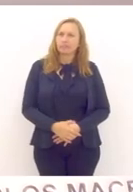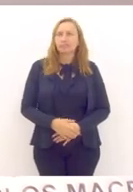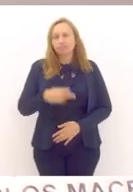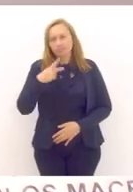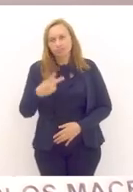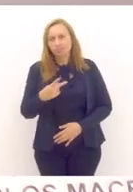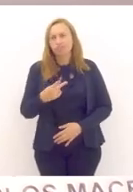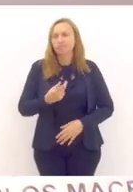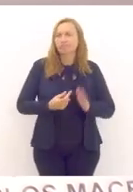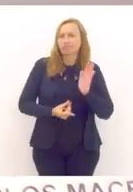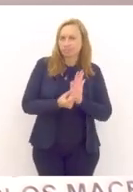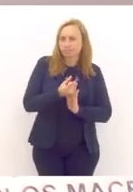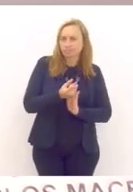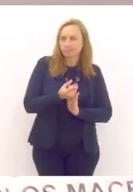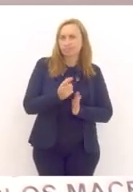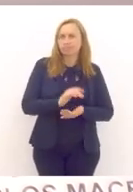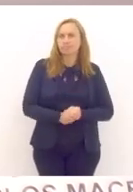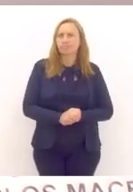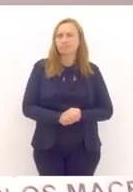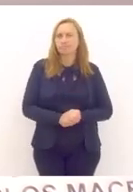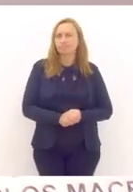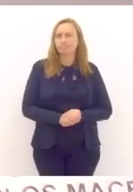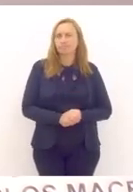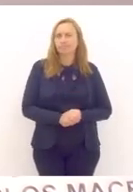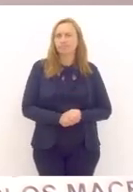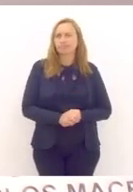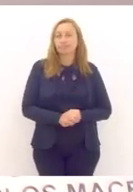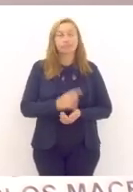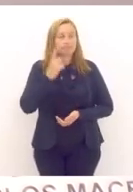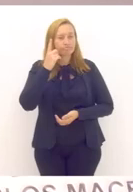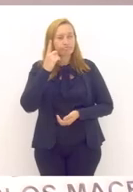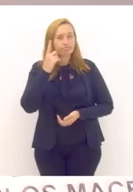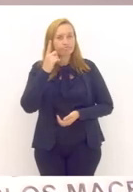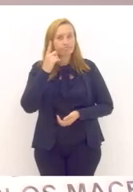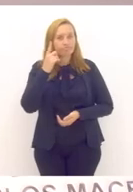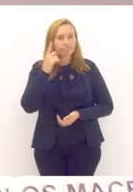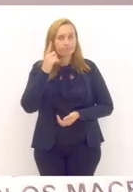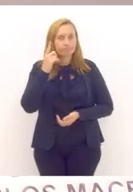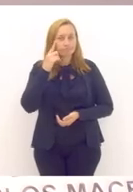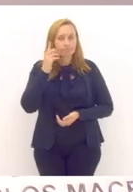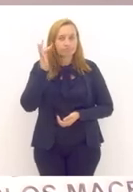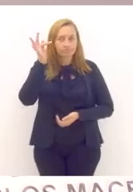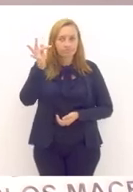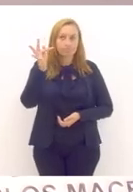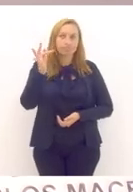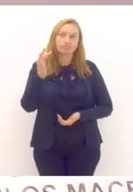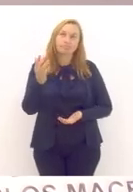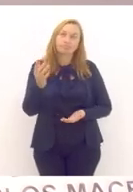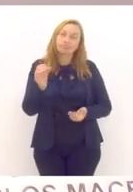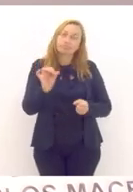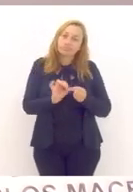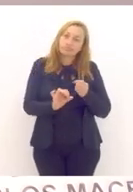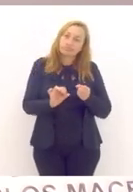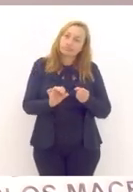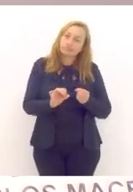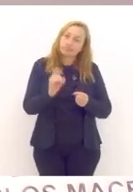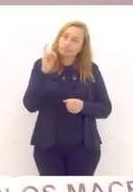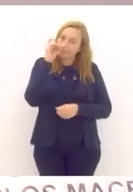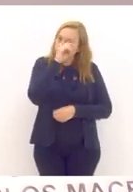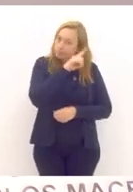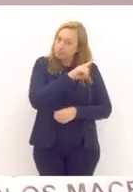dizendo que orçamento é uma expectativa, né? O realizado é que é cruel. Eu venho da